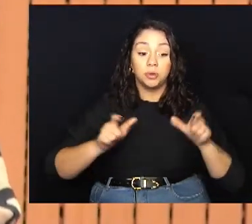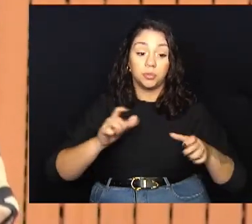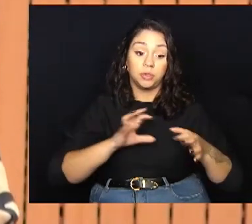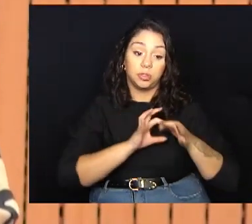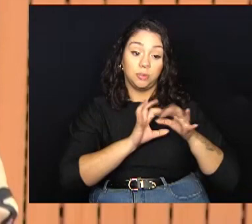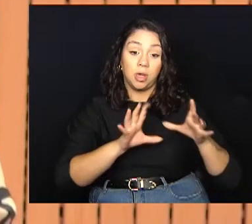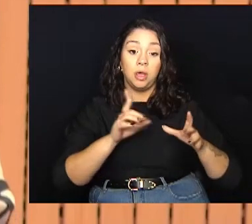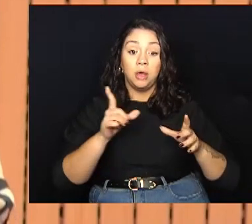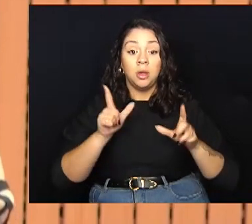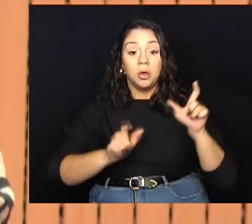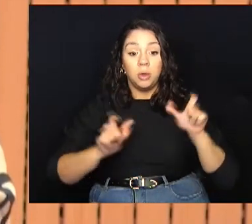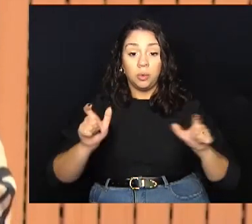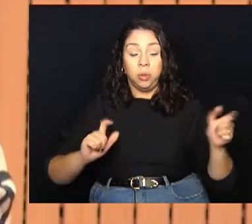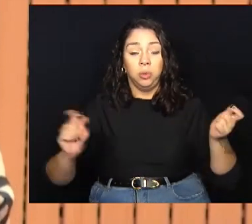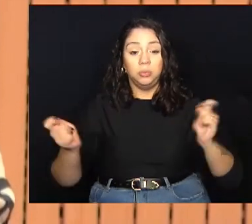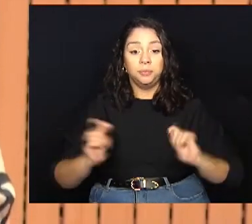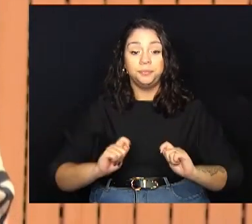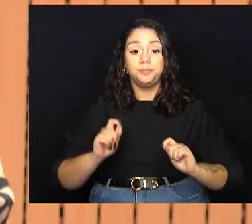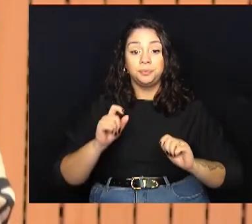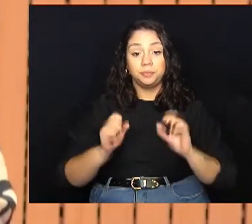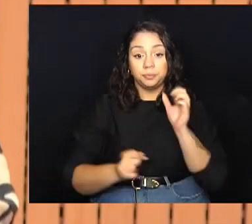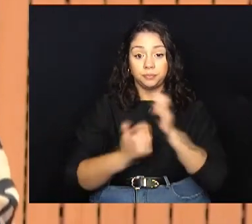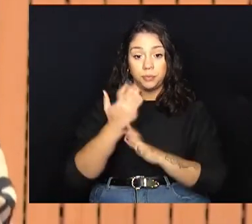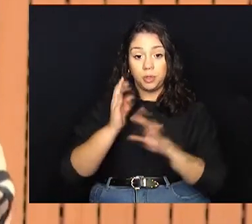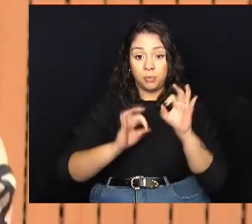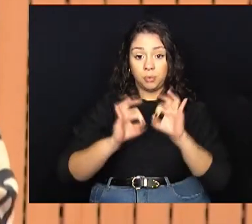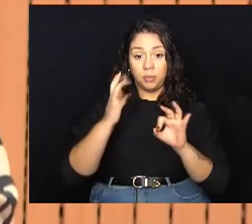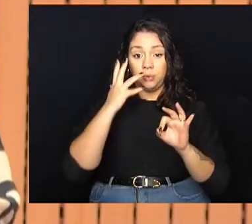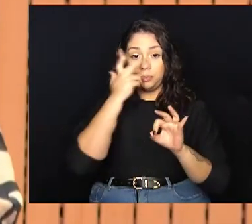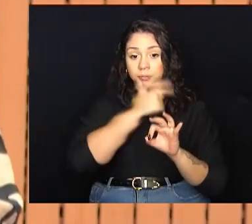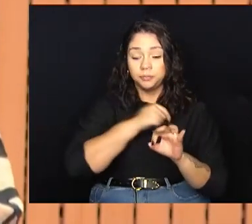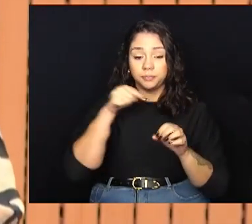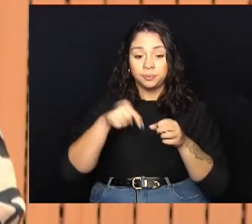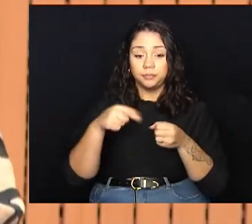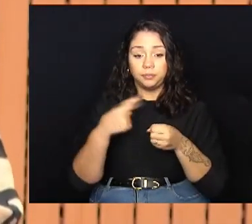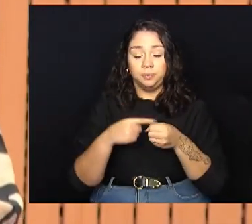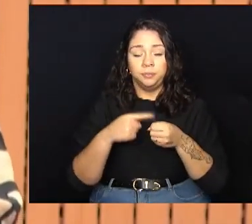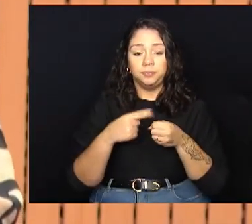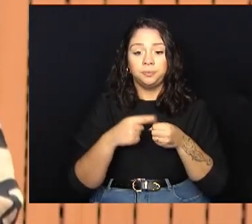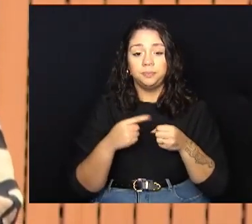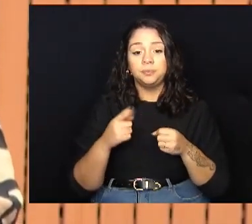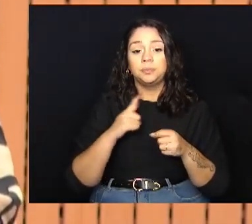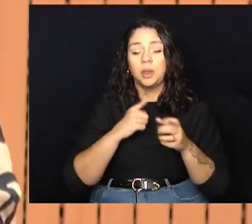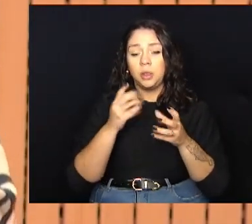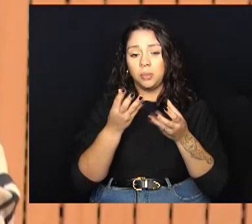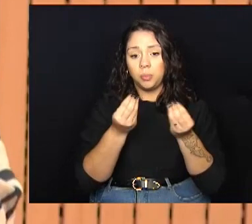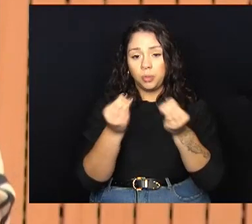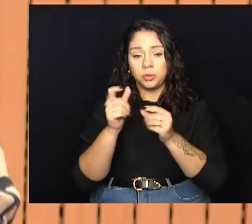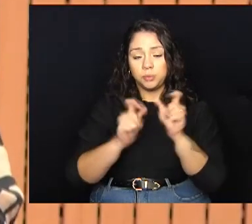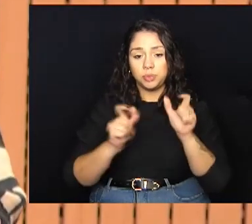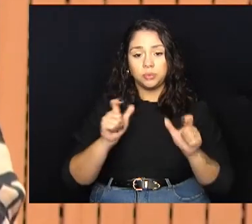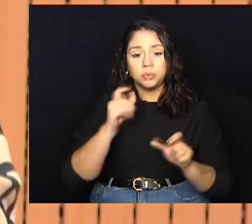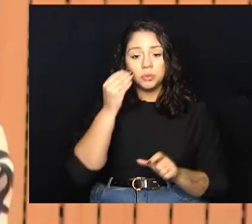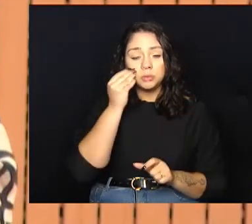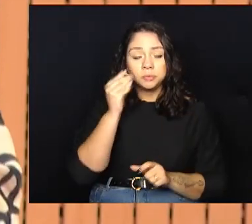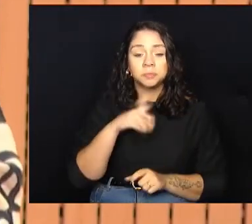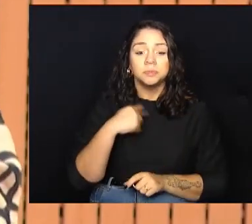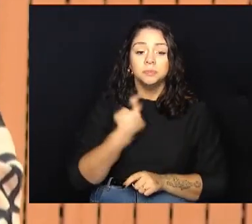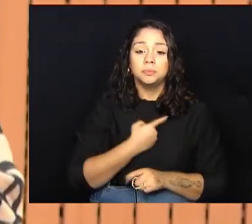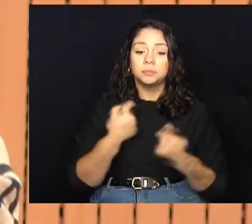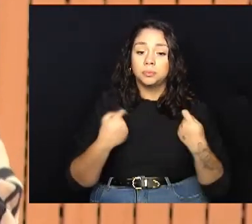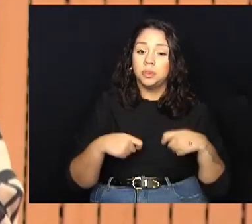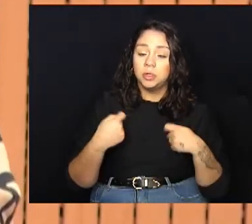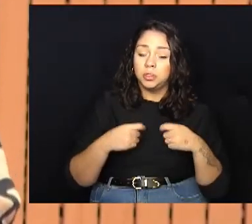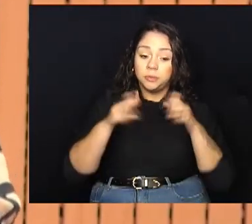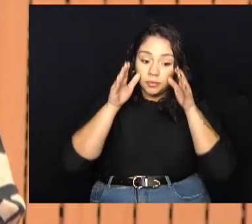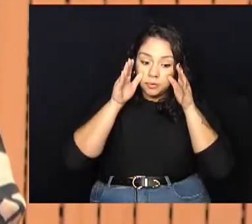capaz acho que dá para fazer um programa muito bonito no município porque tem muita gente bacana mas a gente vai ter que eu acho que é o